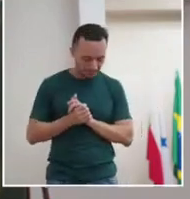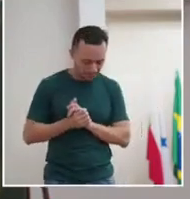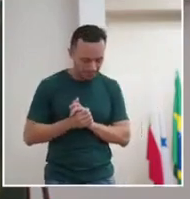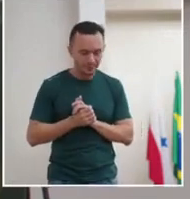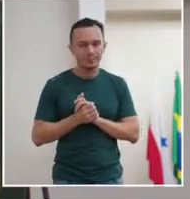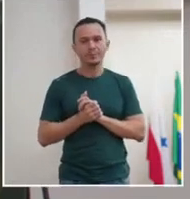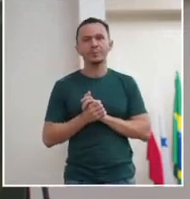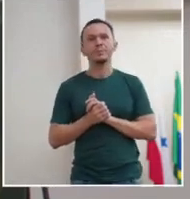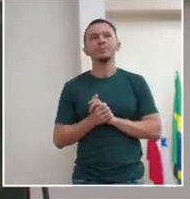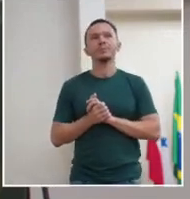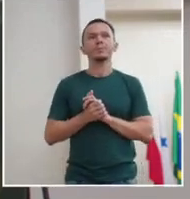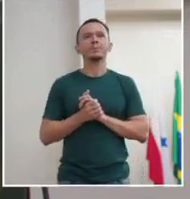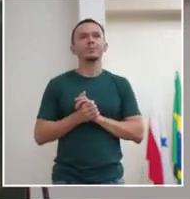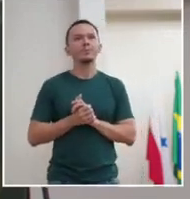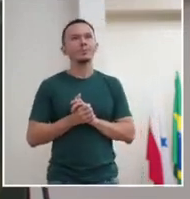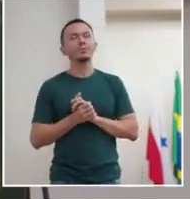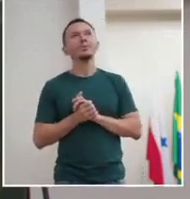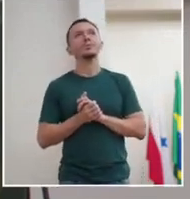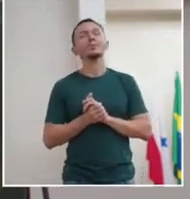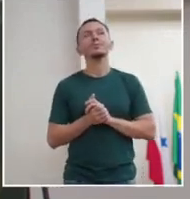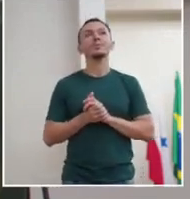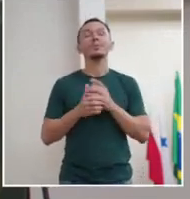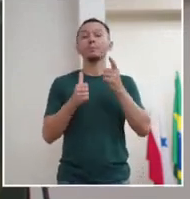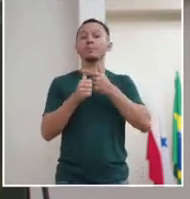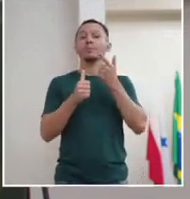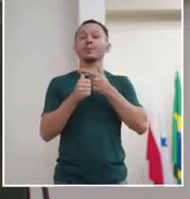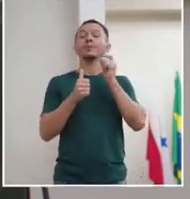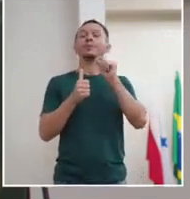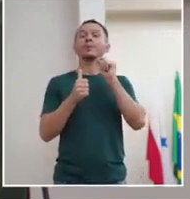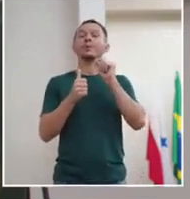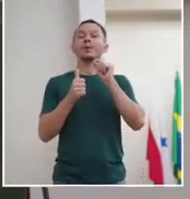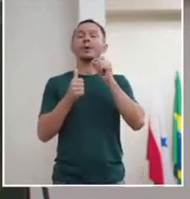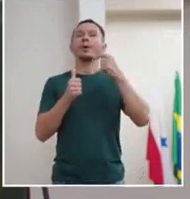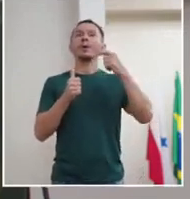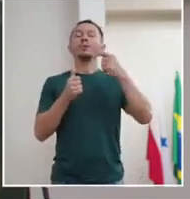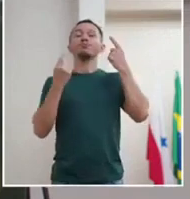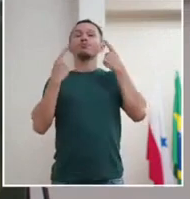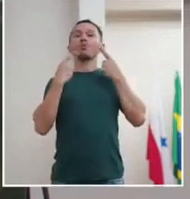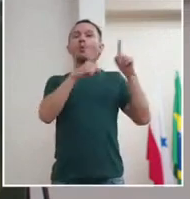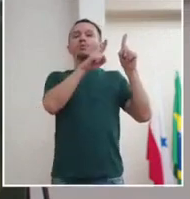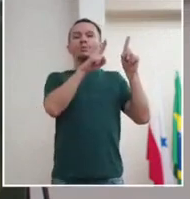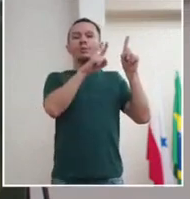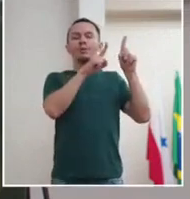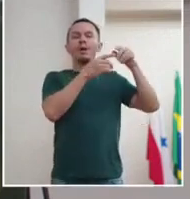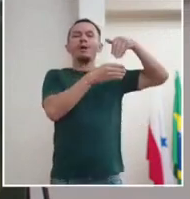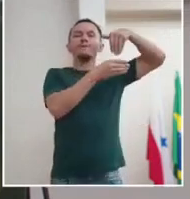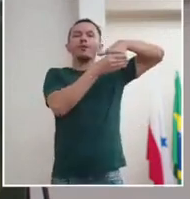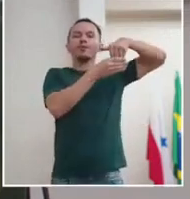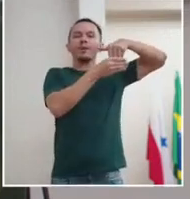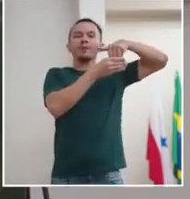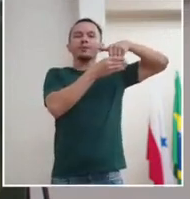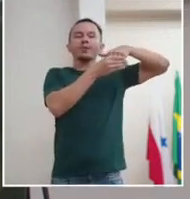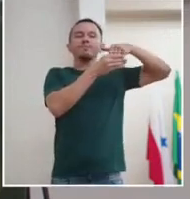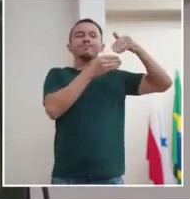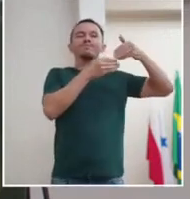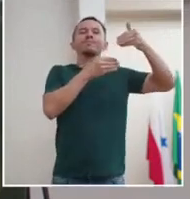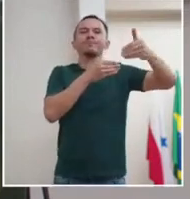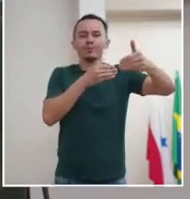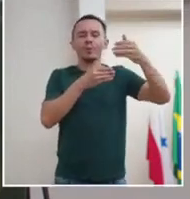me manifestando contra a votação que foi adiada para outubro de 2024 sobre a